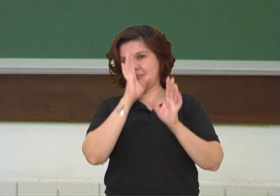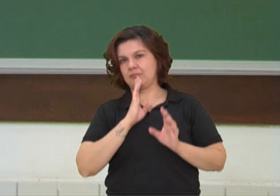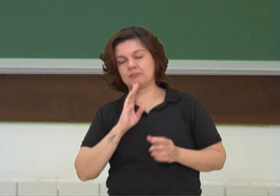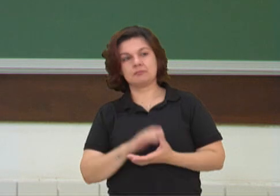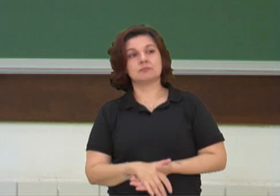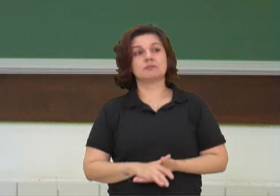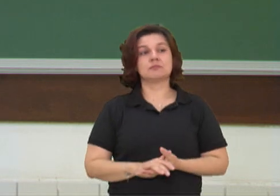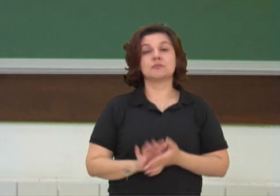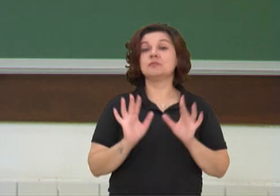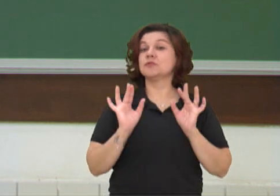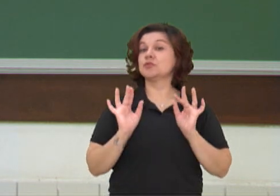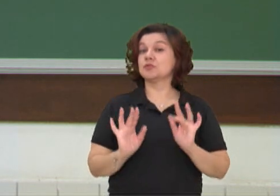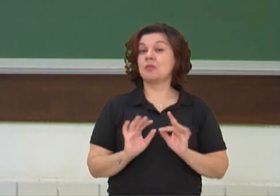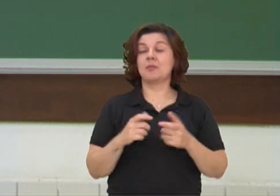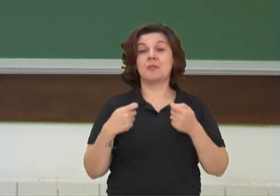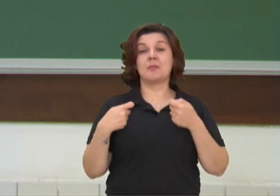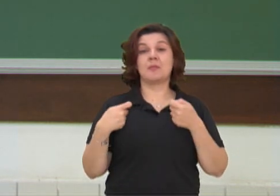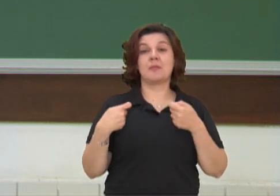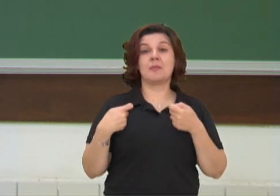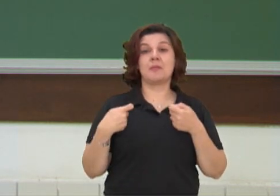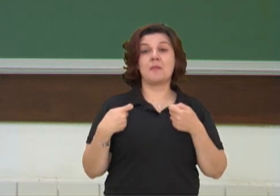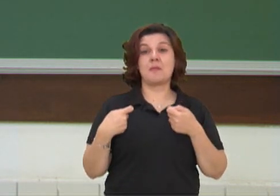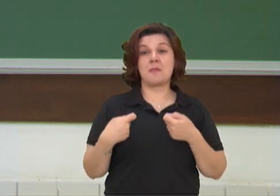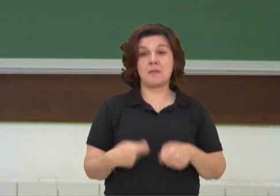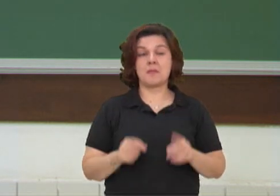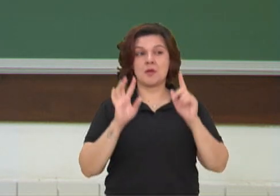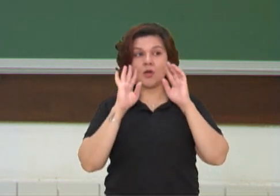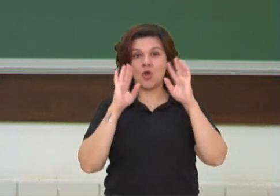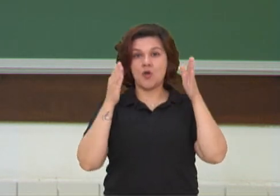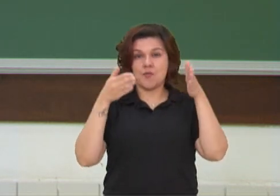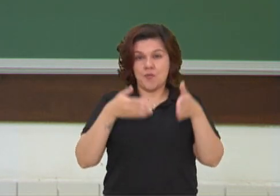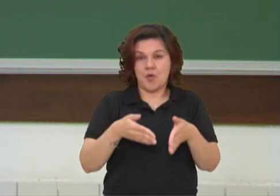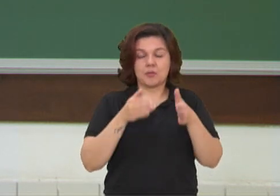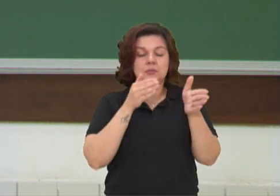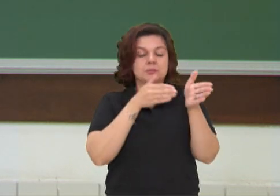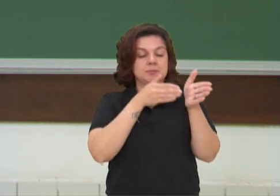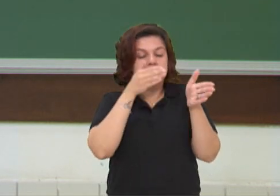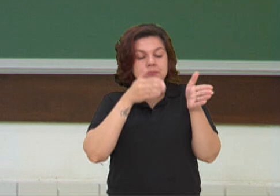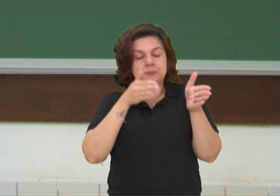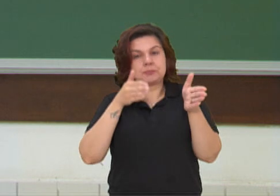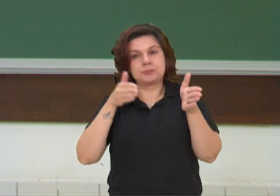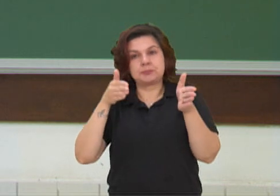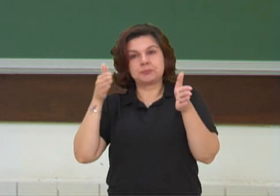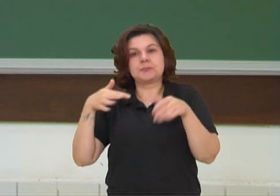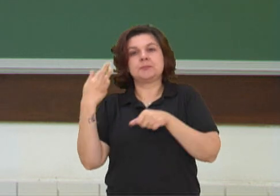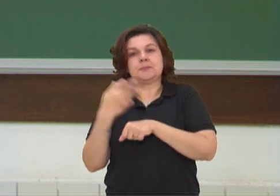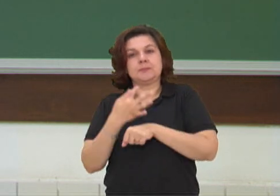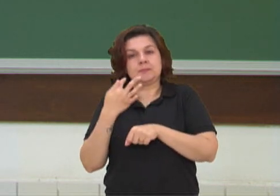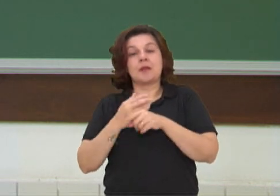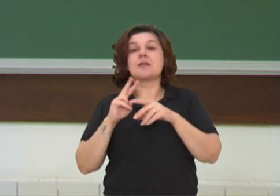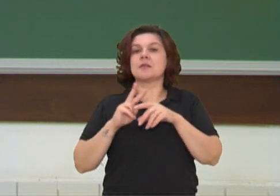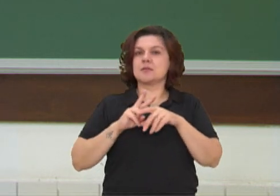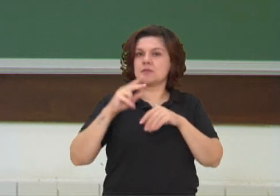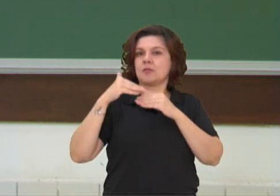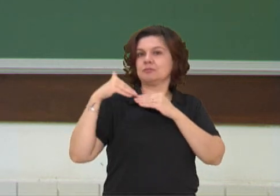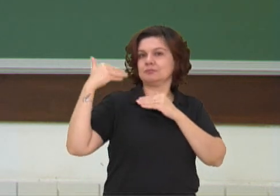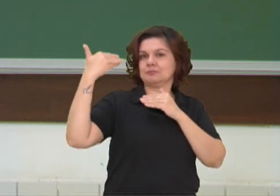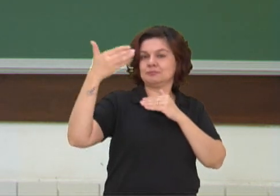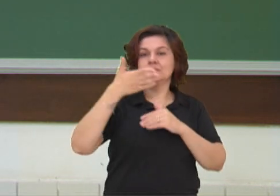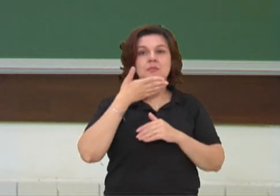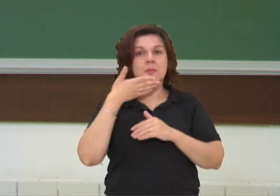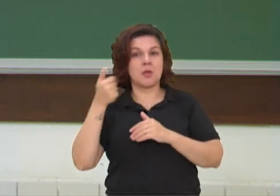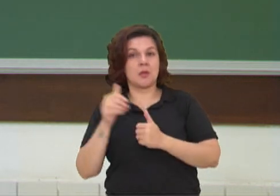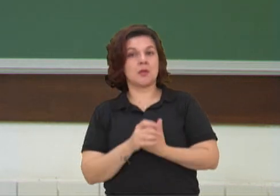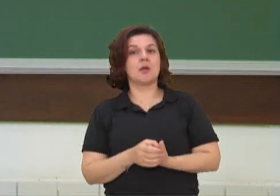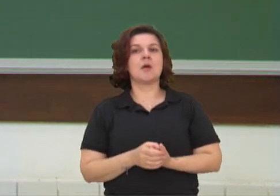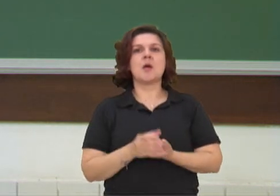ali, você vai precisar assim, só ter ali toda uma rotina e uma dedicação, e aí você vai progredindo gradualmente. Você começa